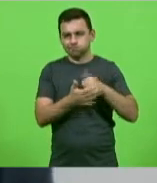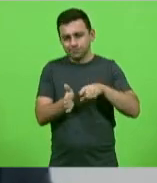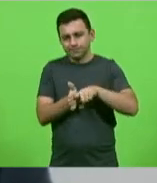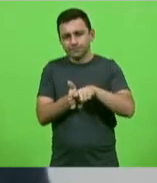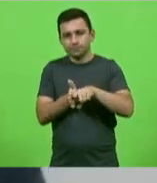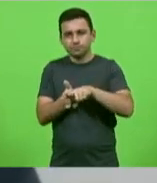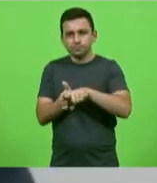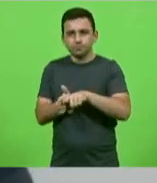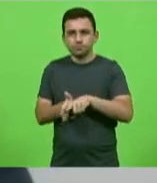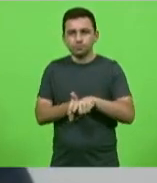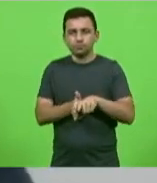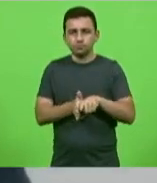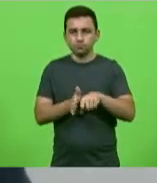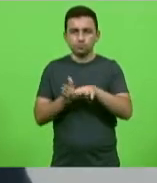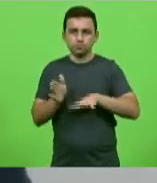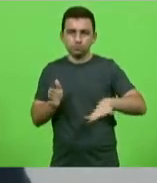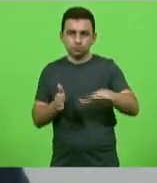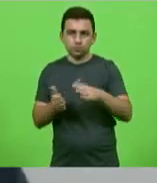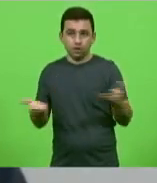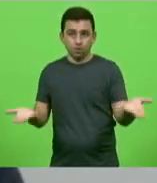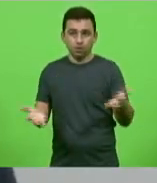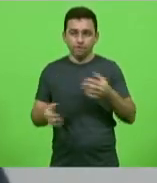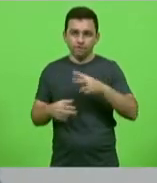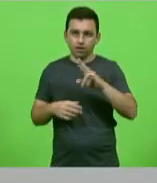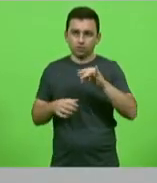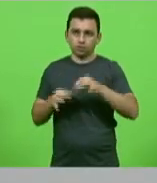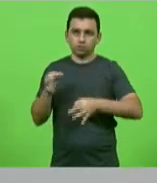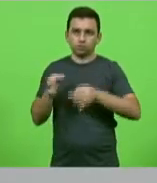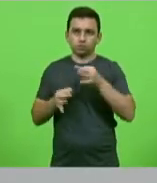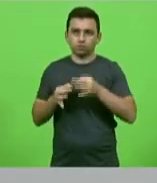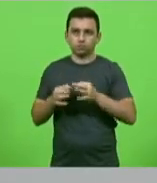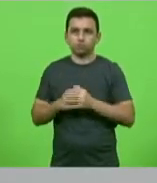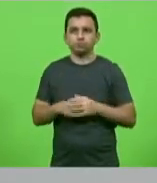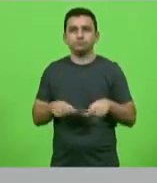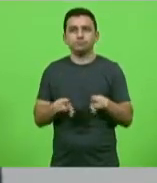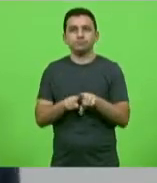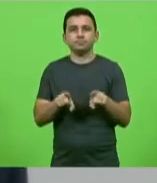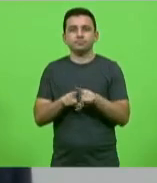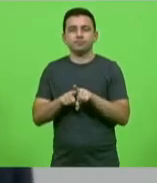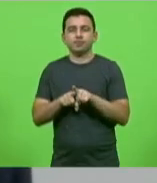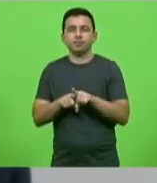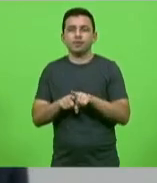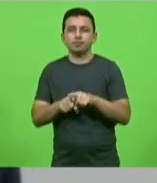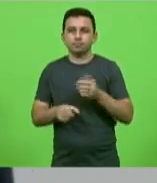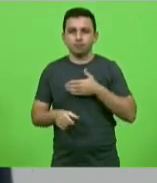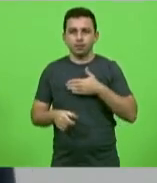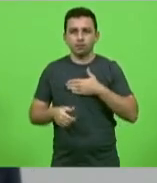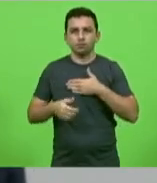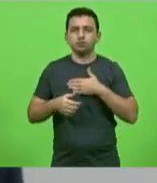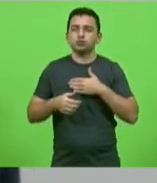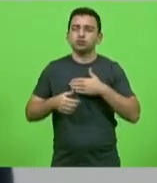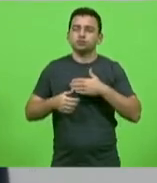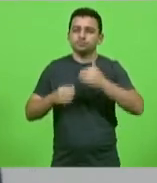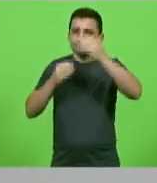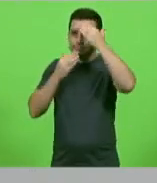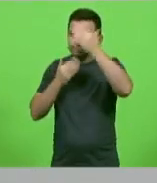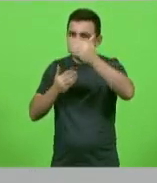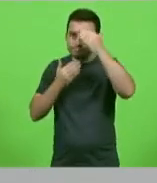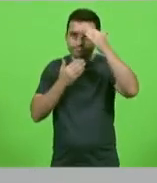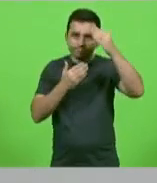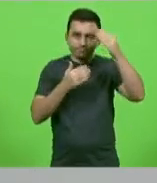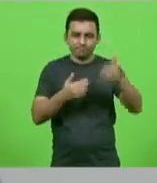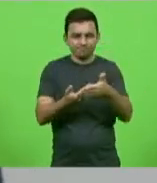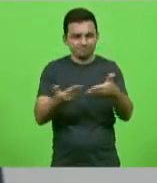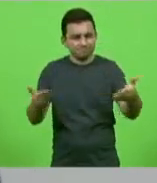da questão que estamos a julgar. Estendo meus agradecimentos como igual à Força